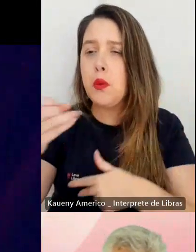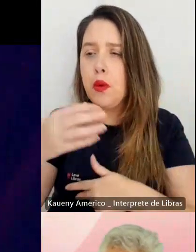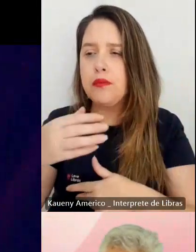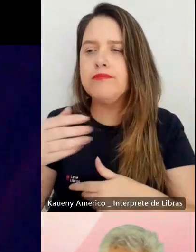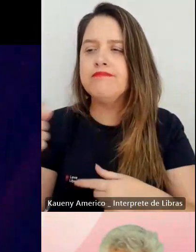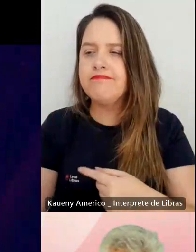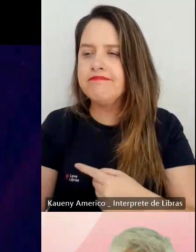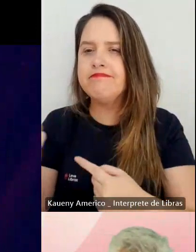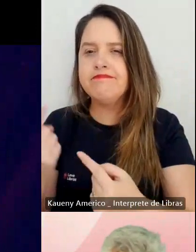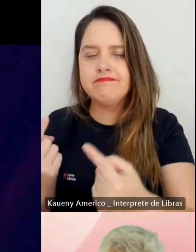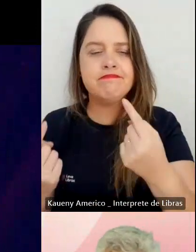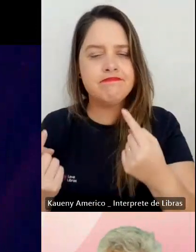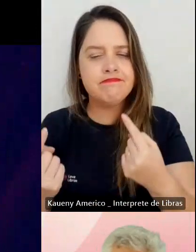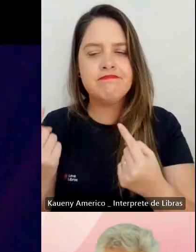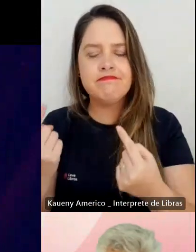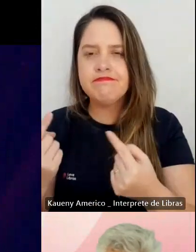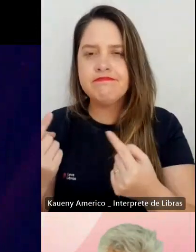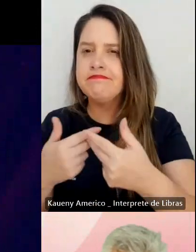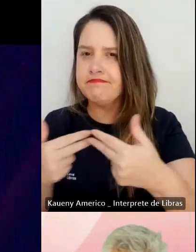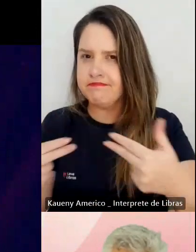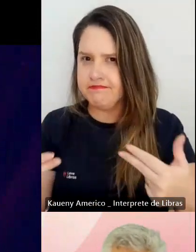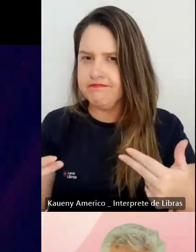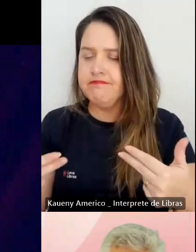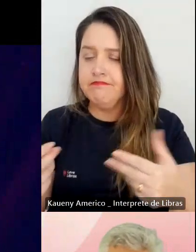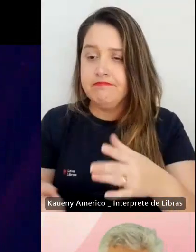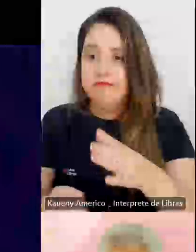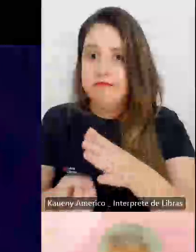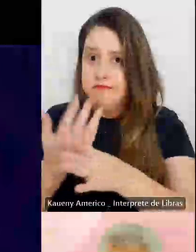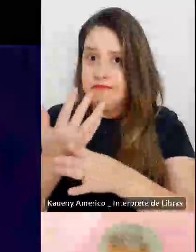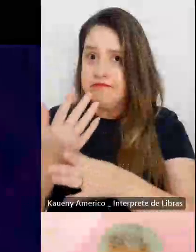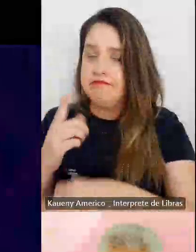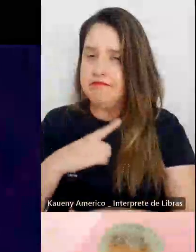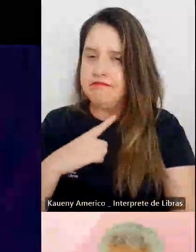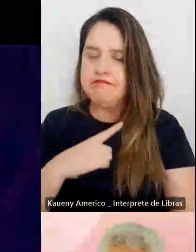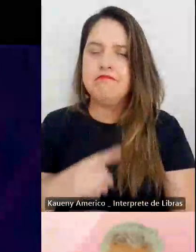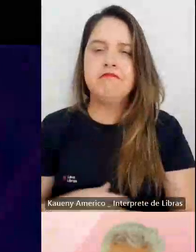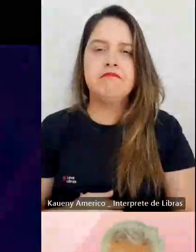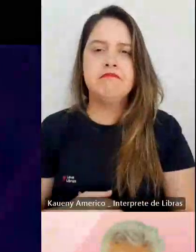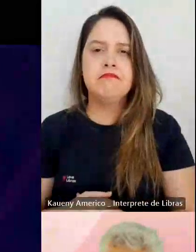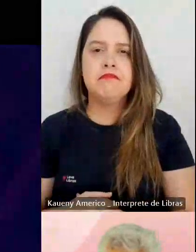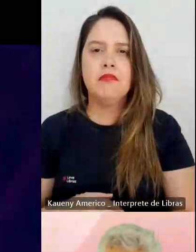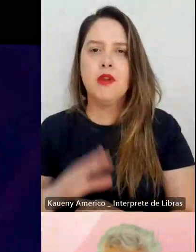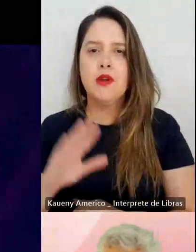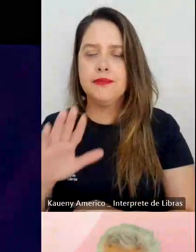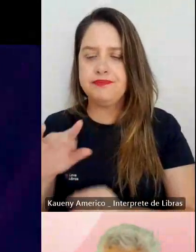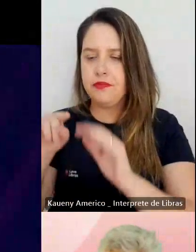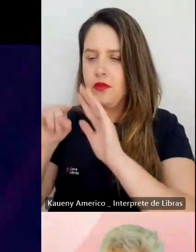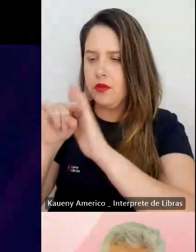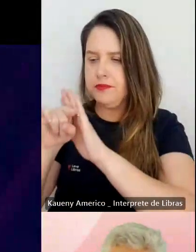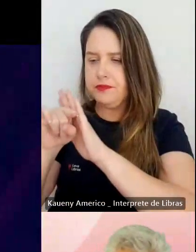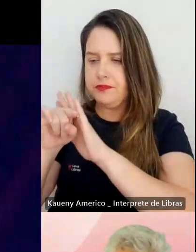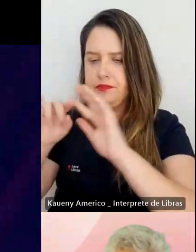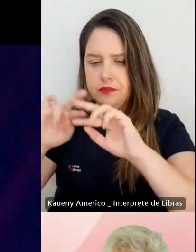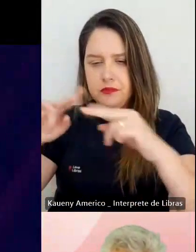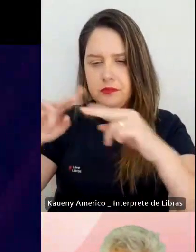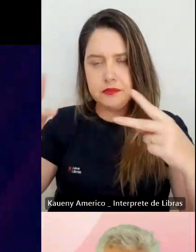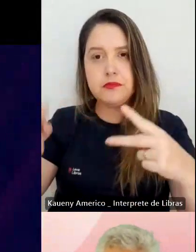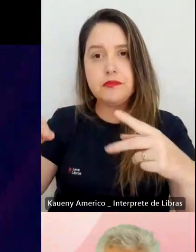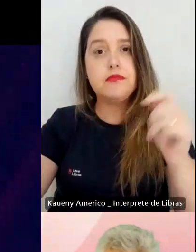né, como coisas, surgimentos. Algo sobre os exames genéticos, eles têm a capacidade